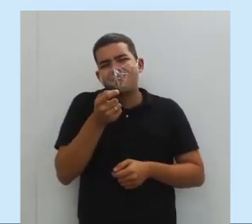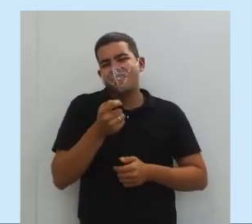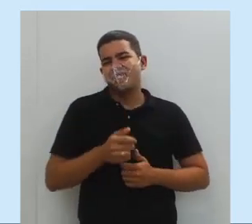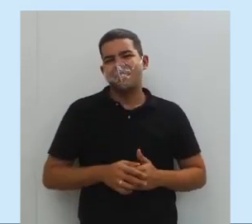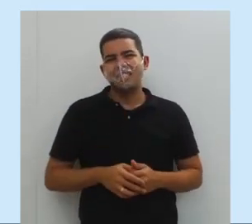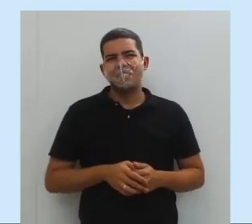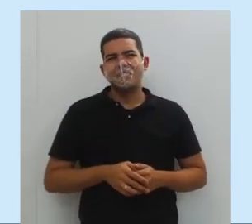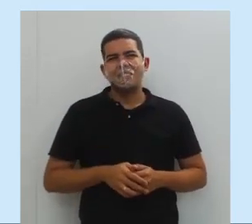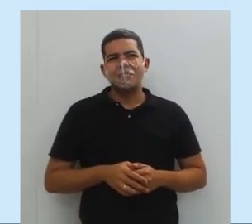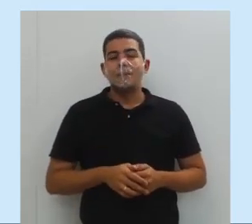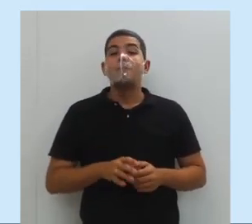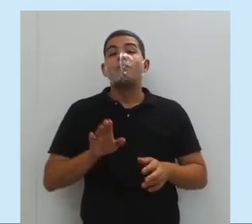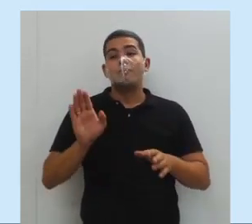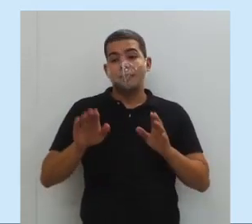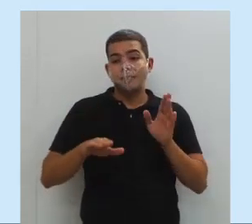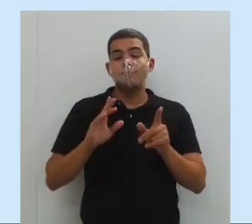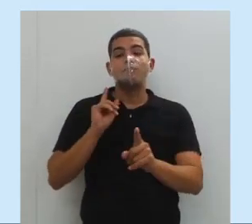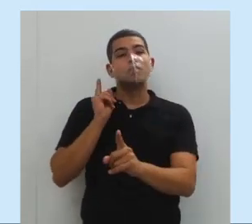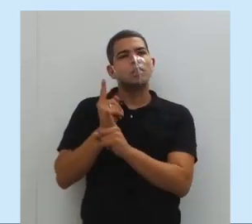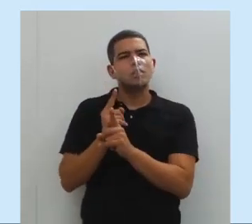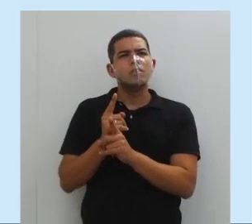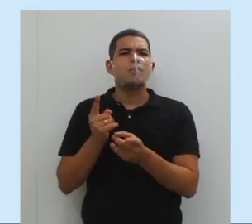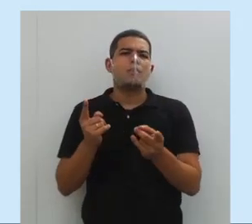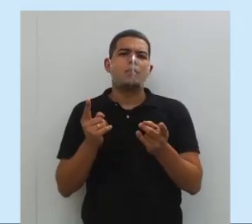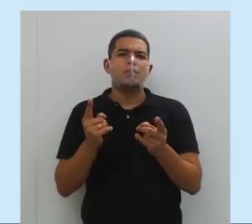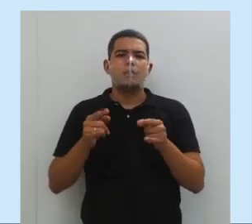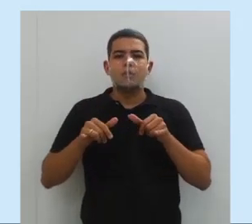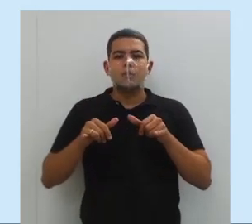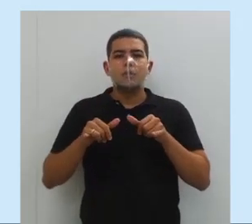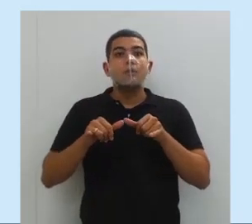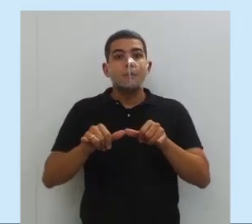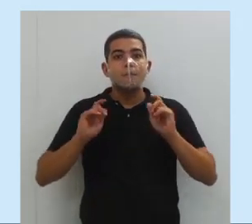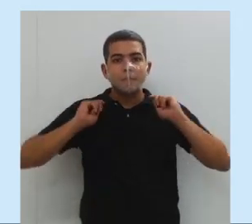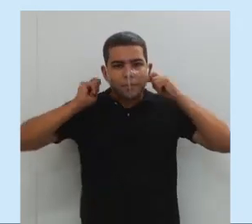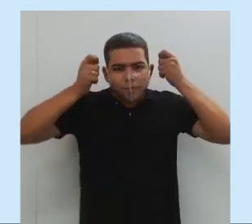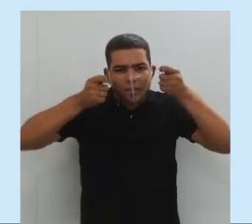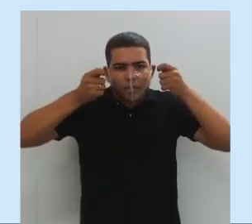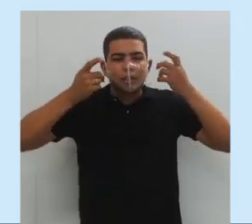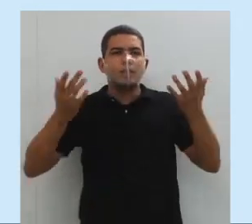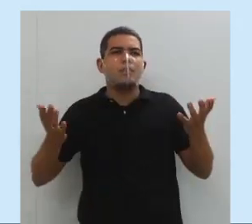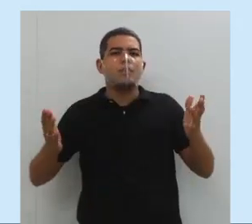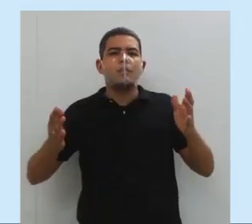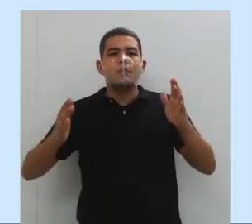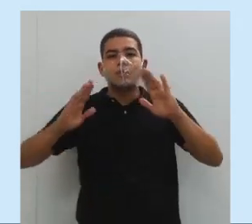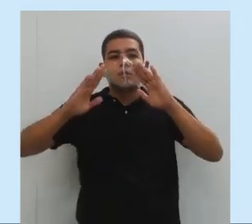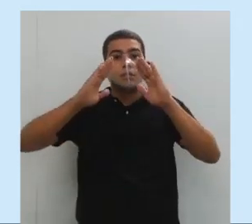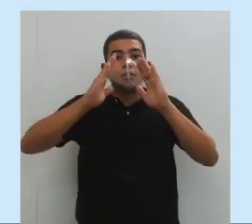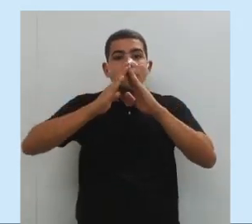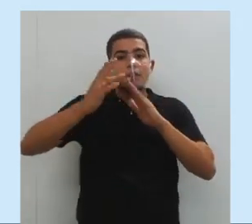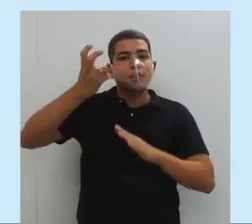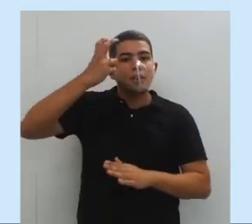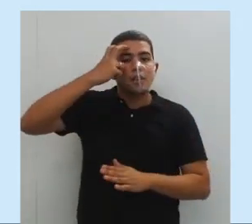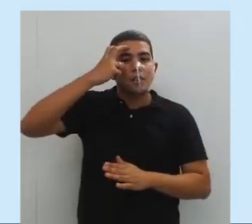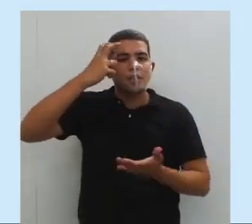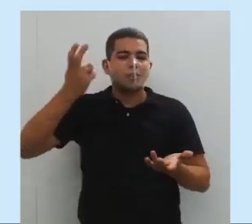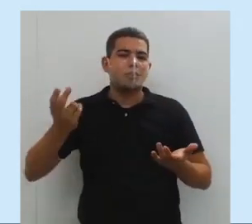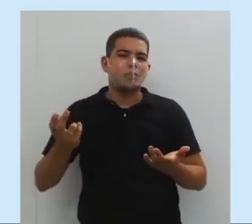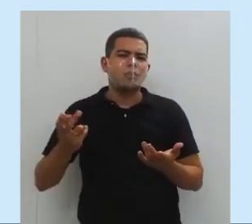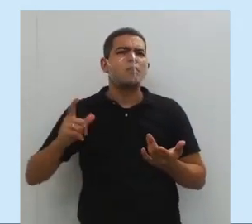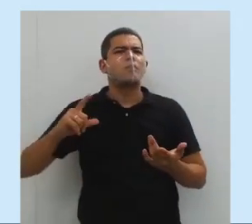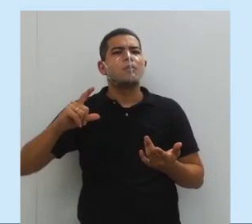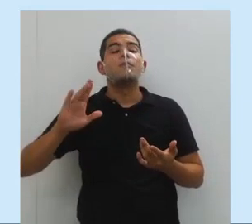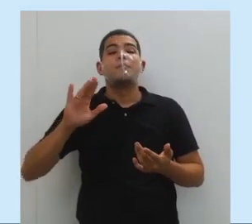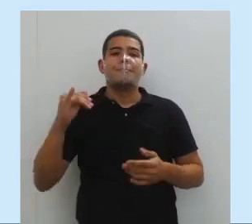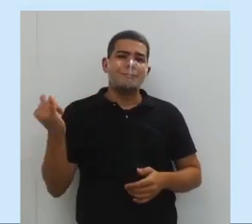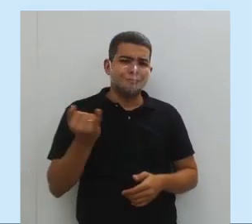tipos de brinquedos. A gente consegue encontrar em locais específicos, como o Mercado São José, a Casa da Cultura, né? Mas isso é muito